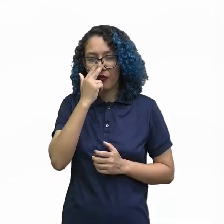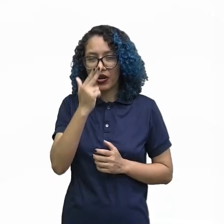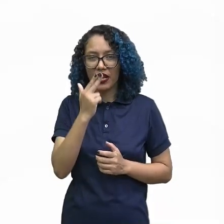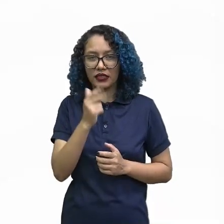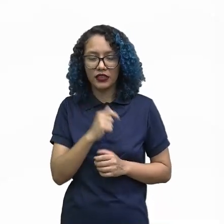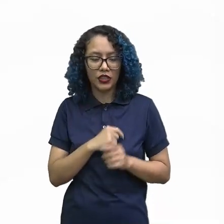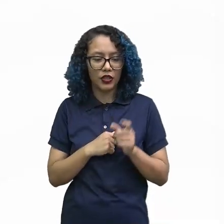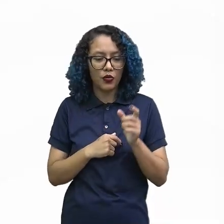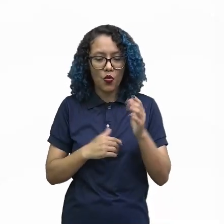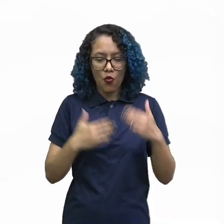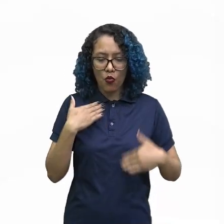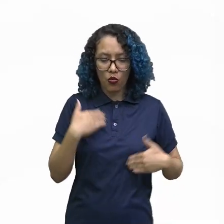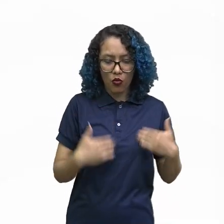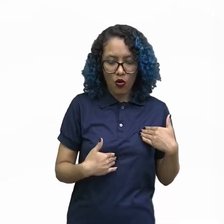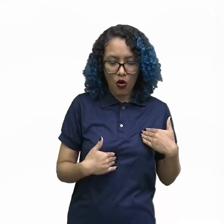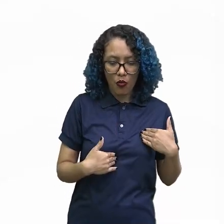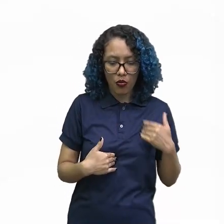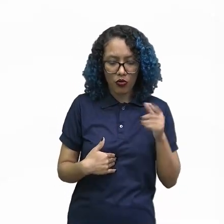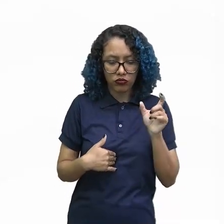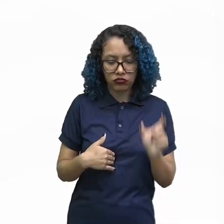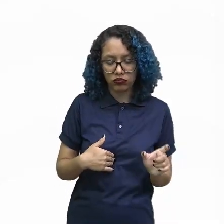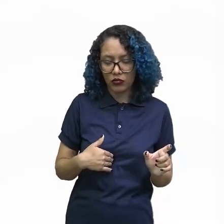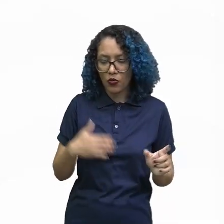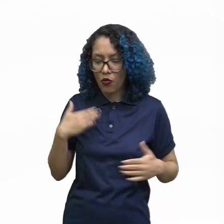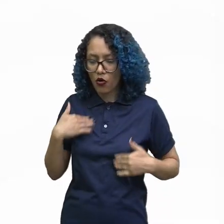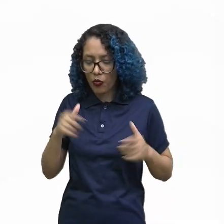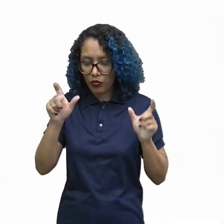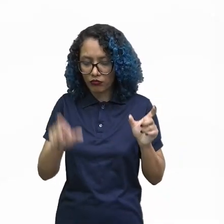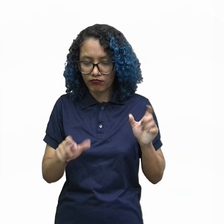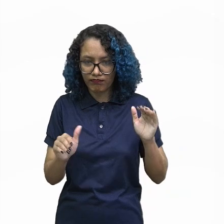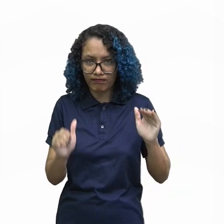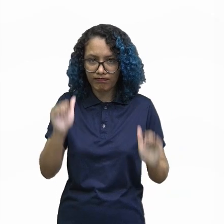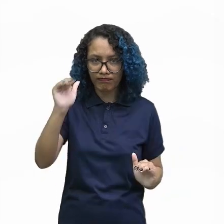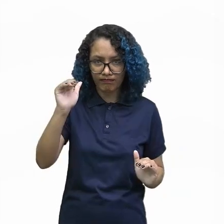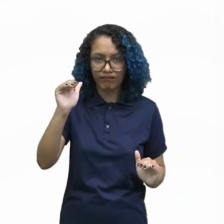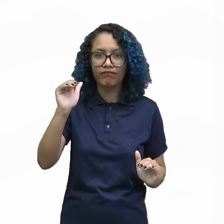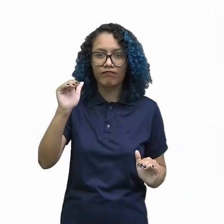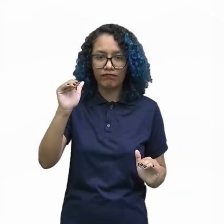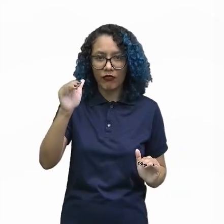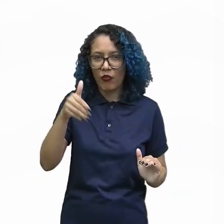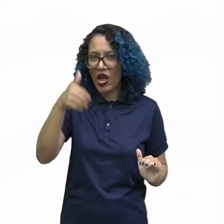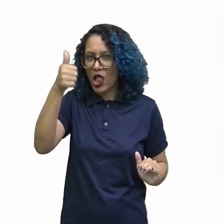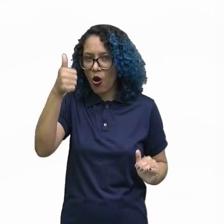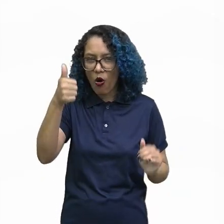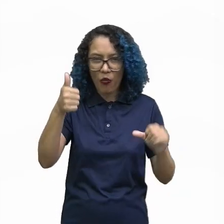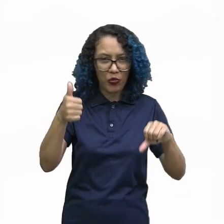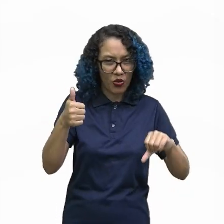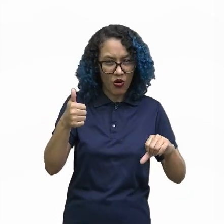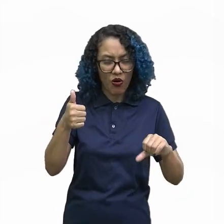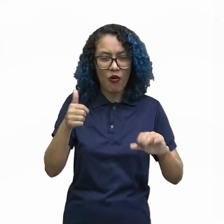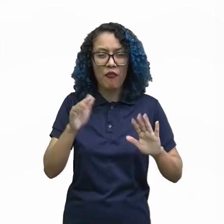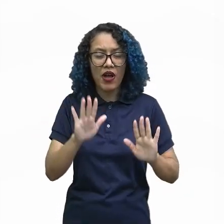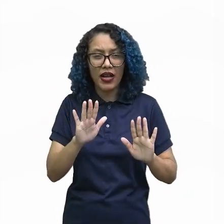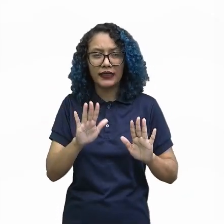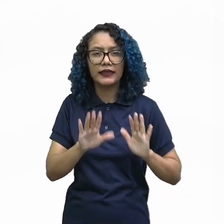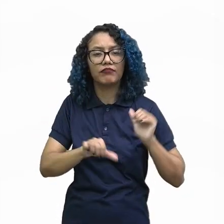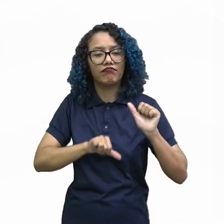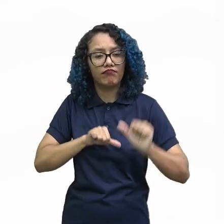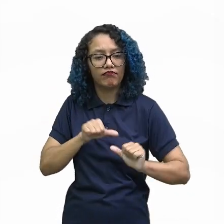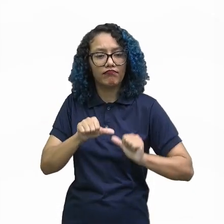outro. E vamos perceber, desde ao longo do tempo, que isso só foi